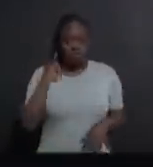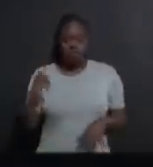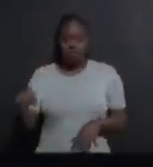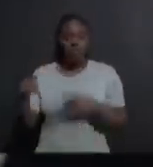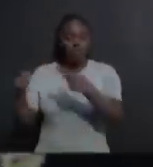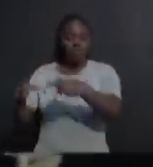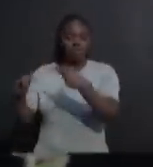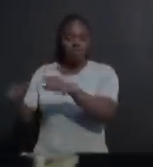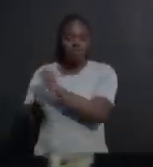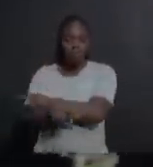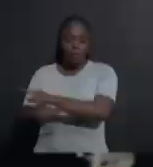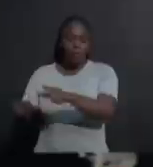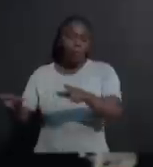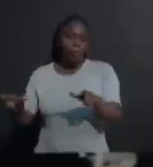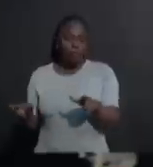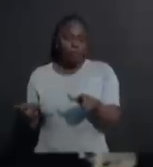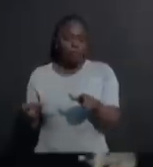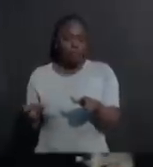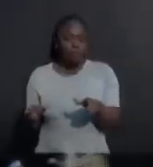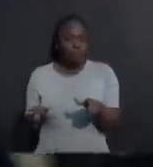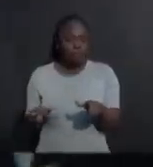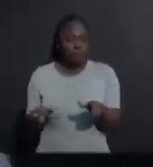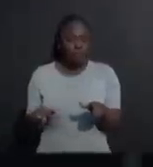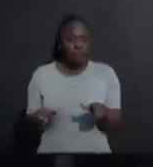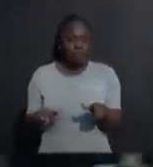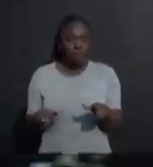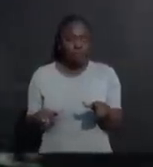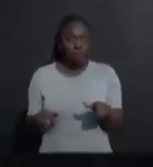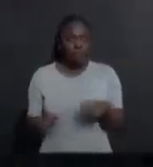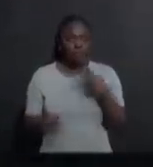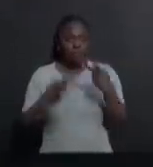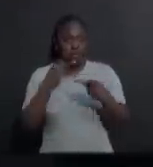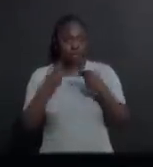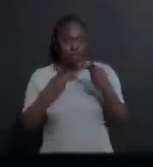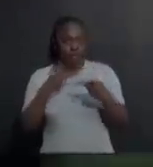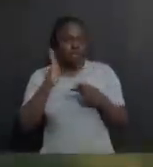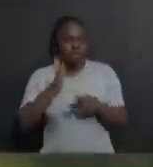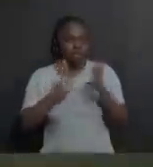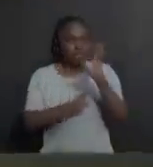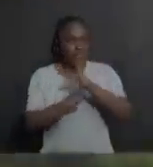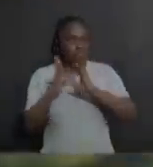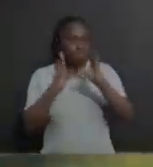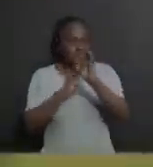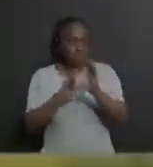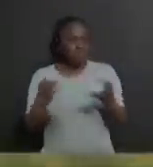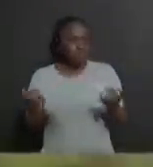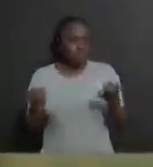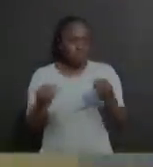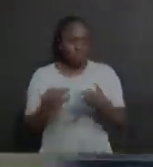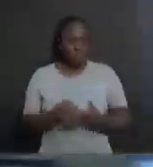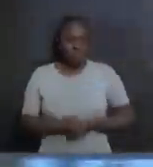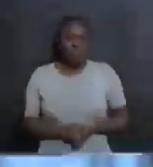vazia. Eu vou encerrar contando isso aqui, que foi contado aqui no Carisma.